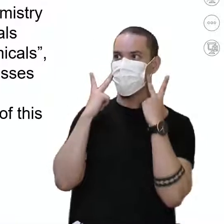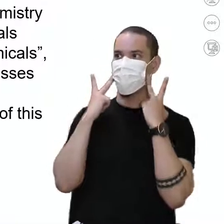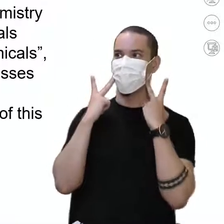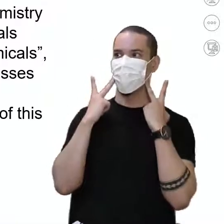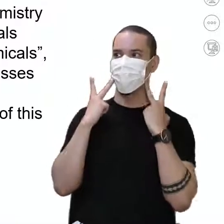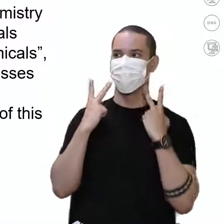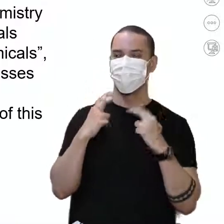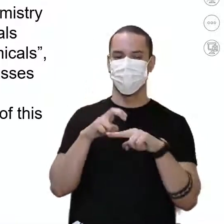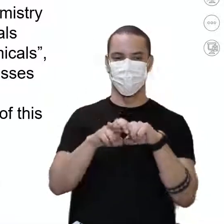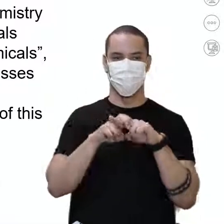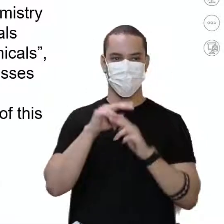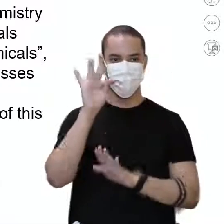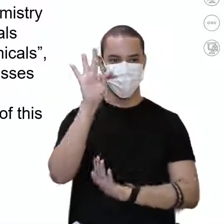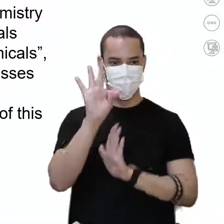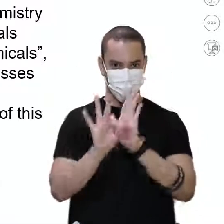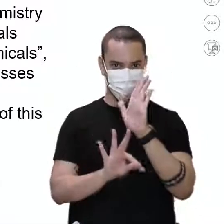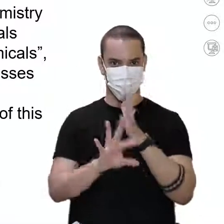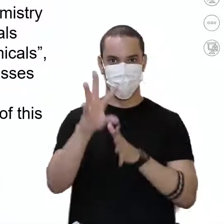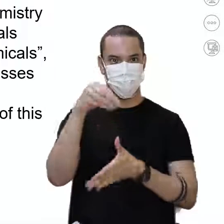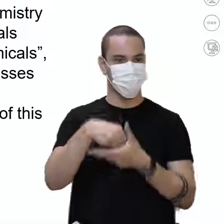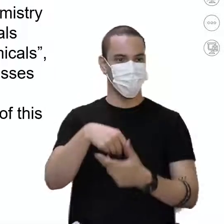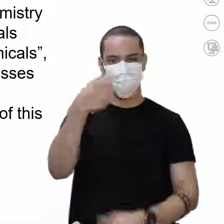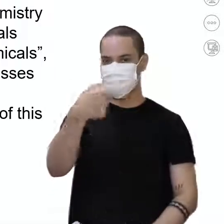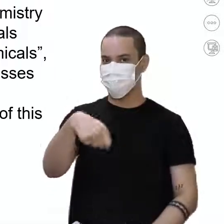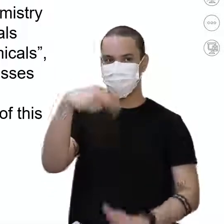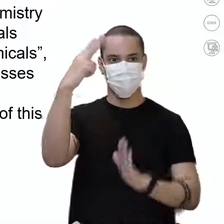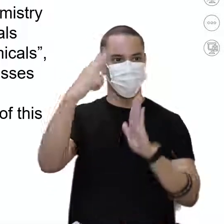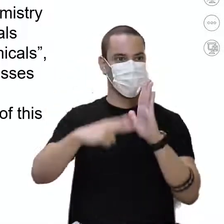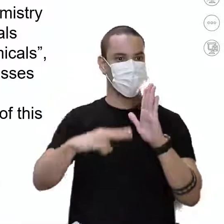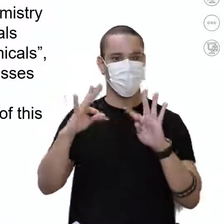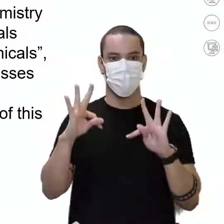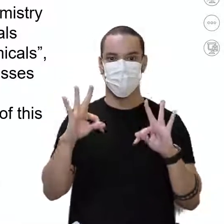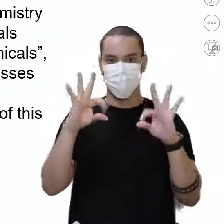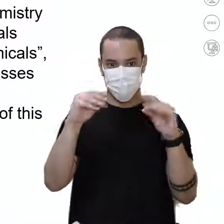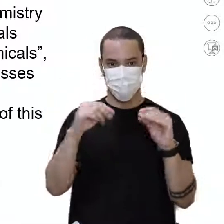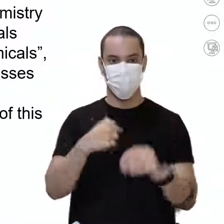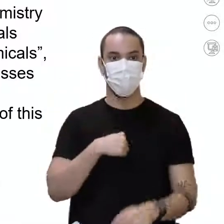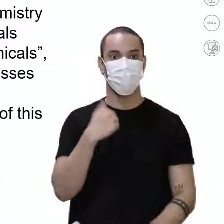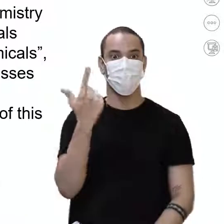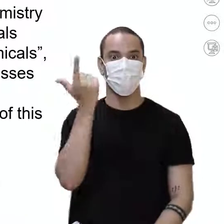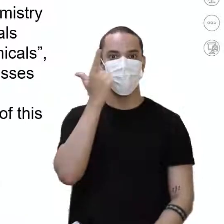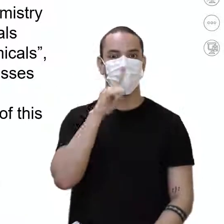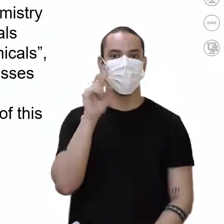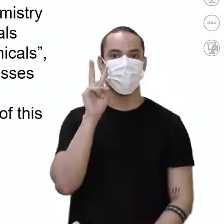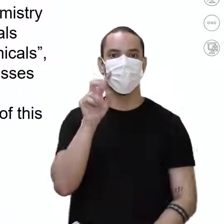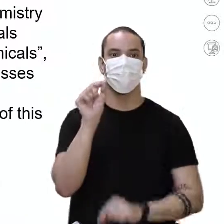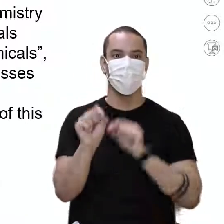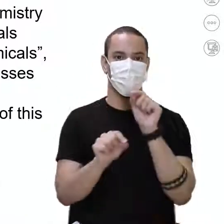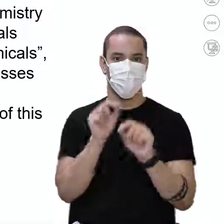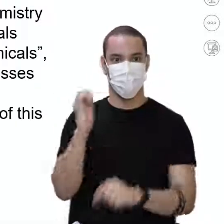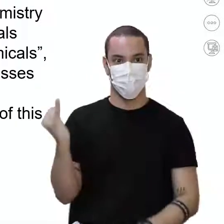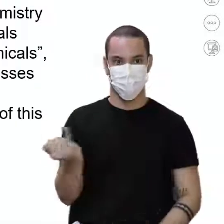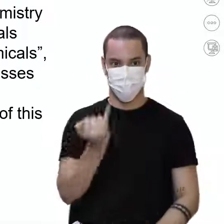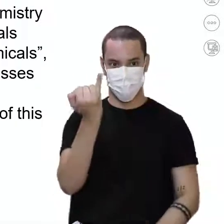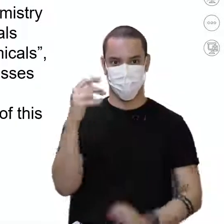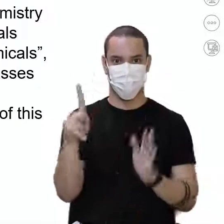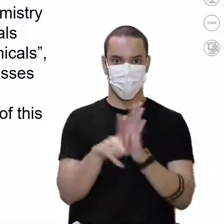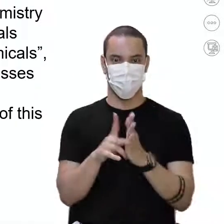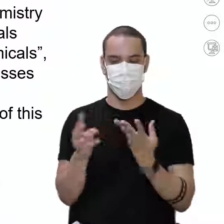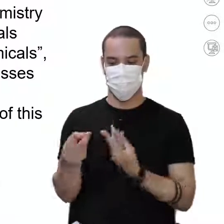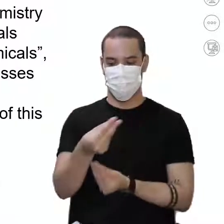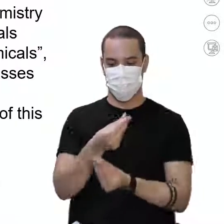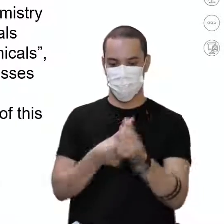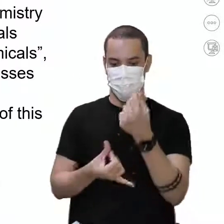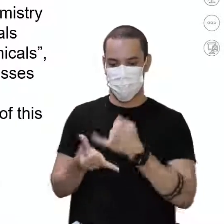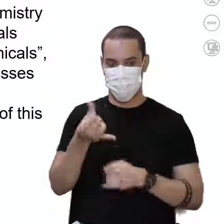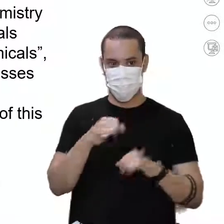só nessa parte aqui do texto, não preciso ler o resto, eu já consigo ver a importância que a química tem na